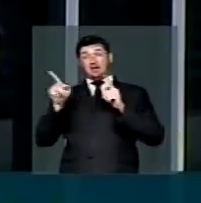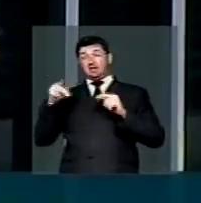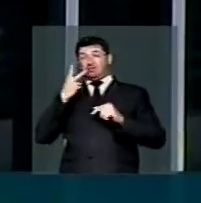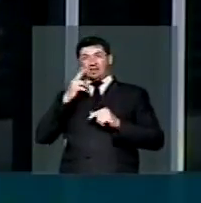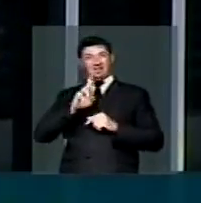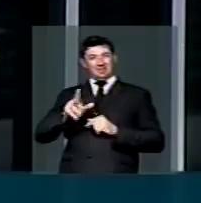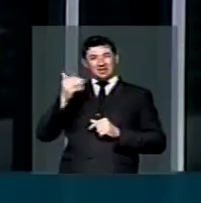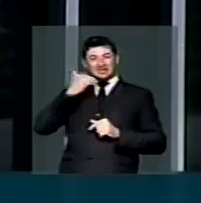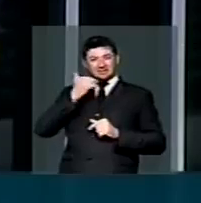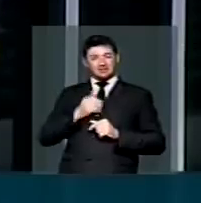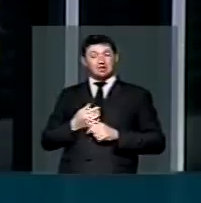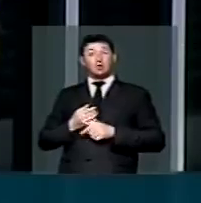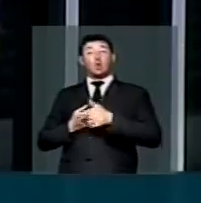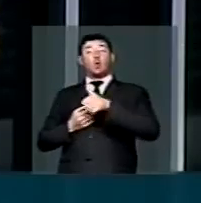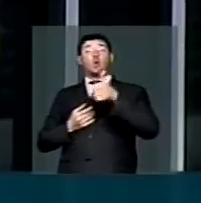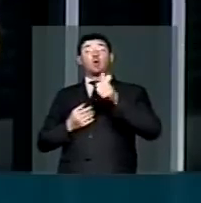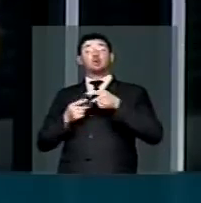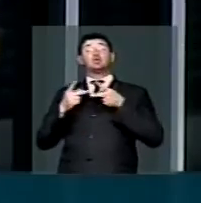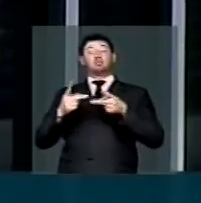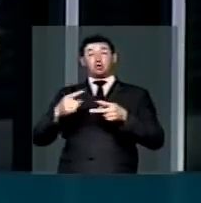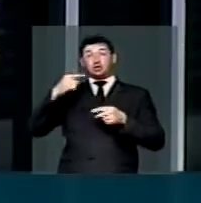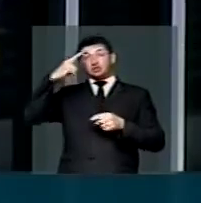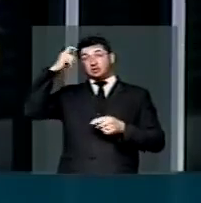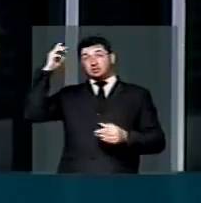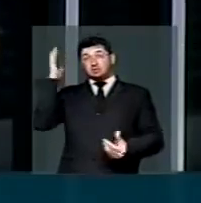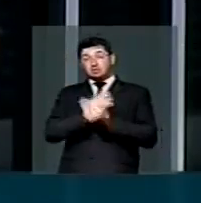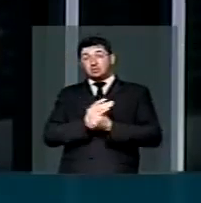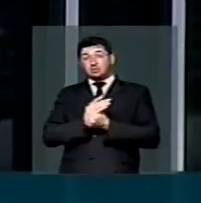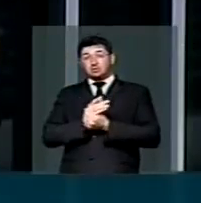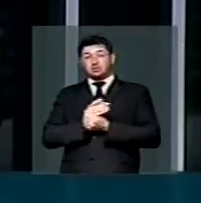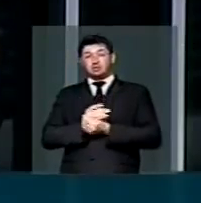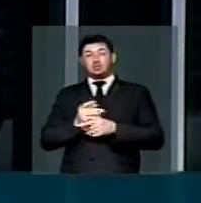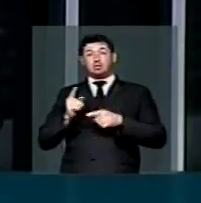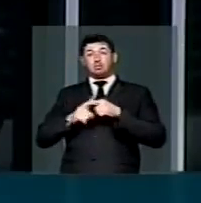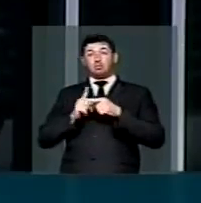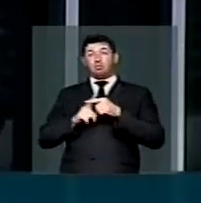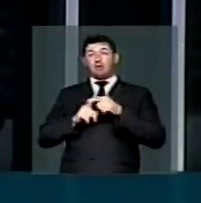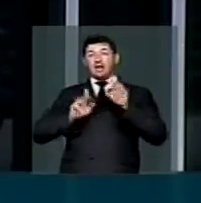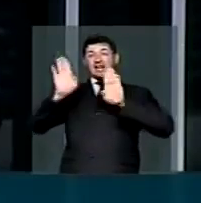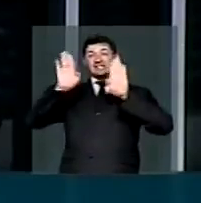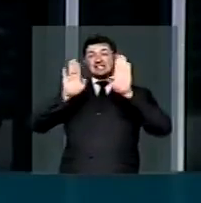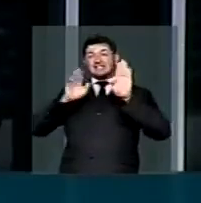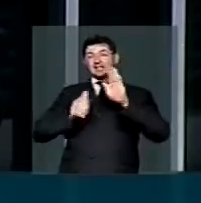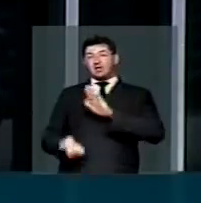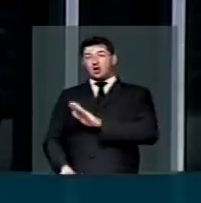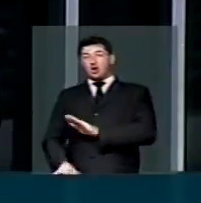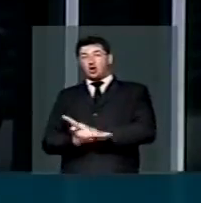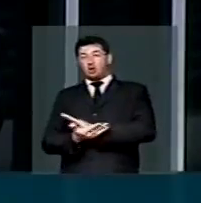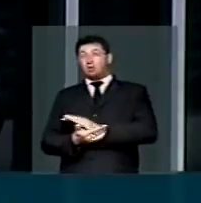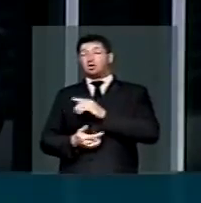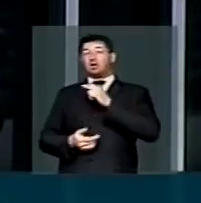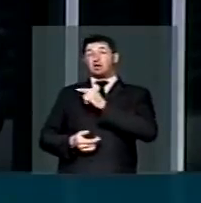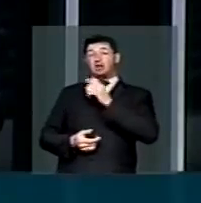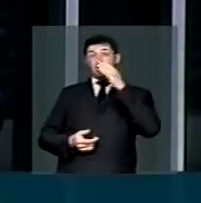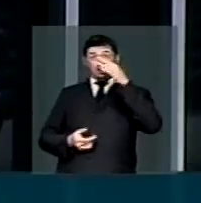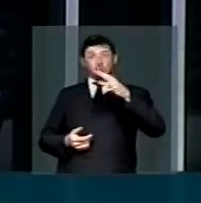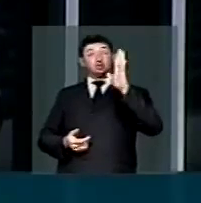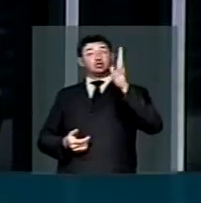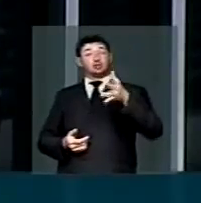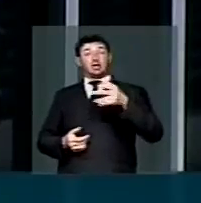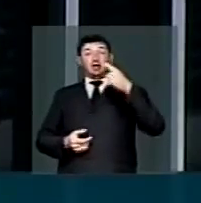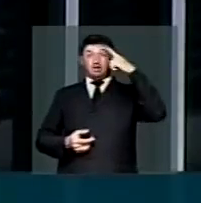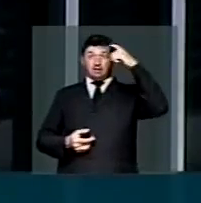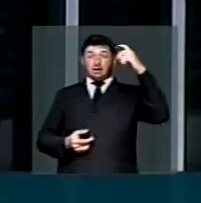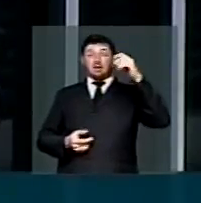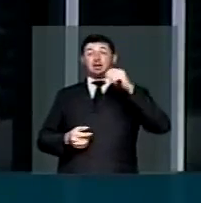safado, sobre os 11 projetos criminais, por fraudar licitações, ao passo de ser denunciado por